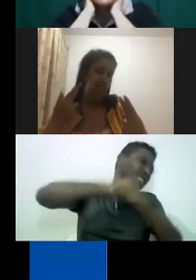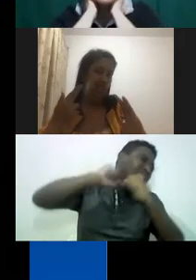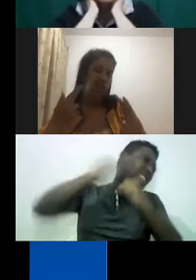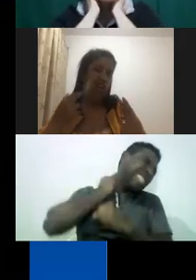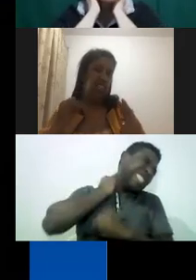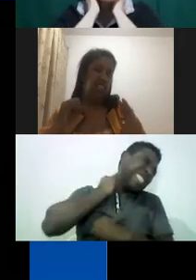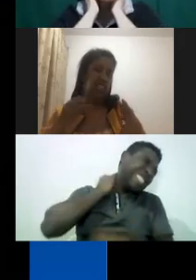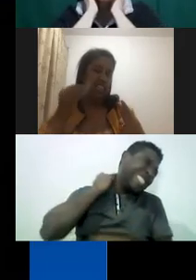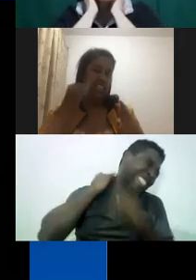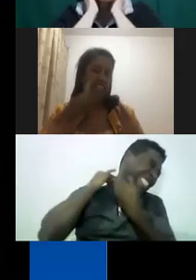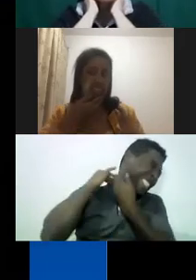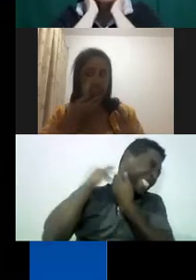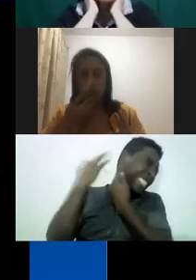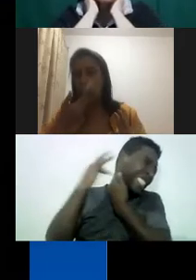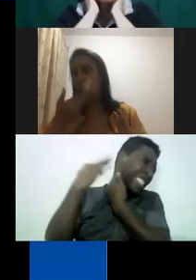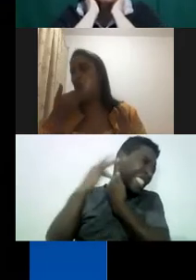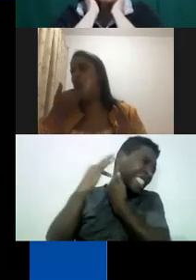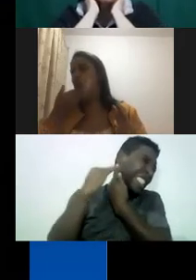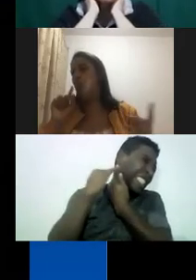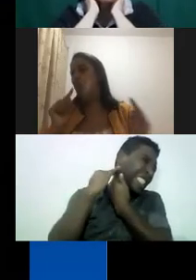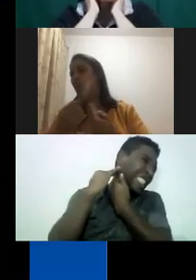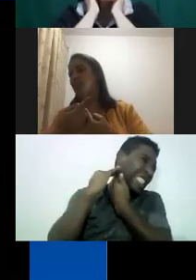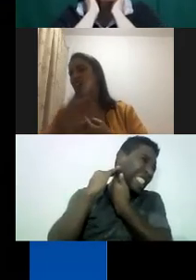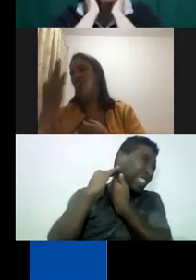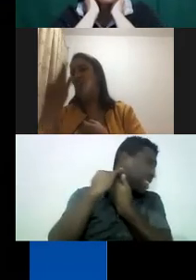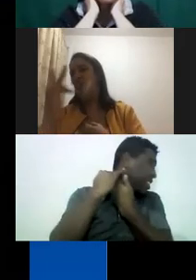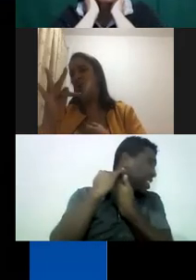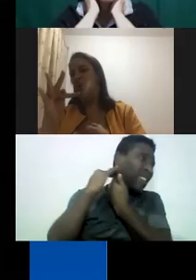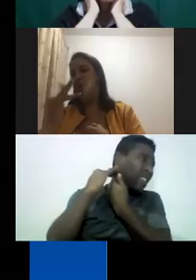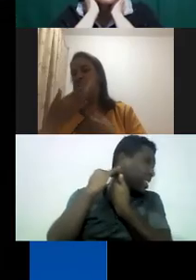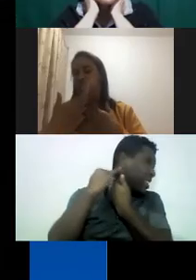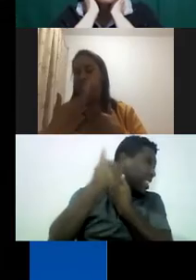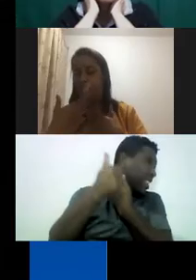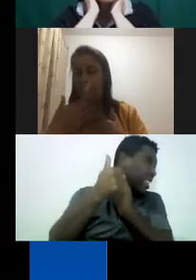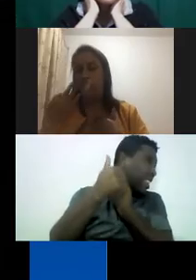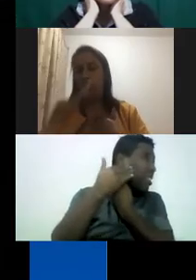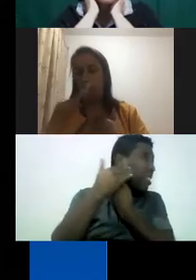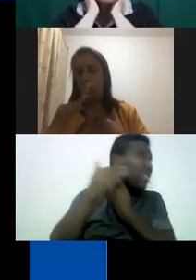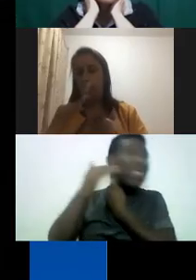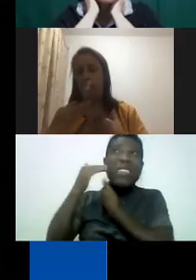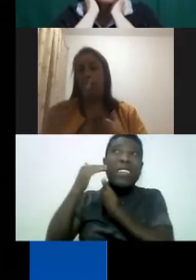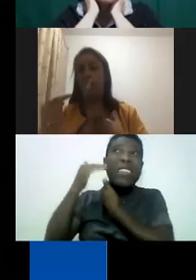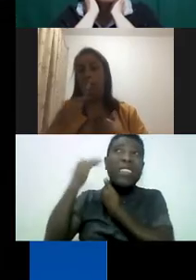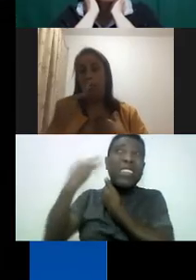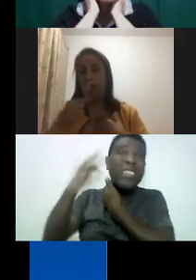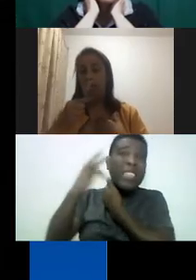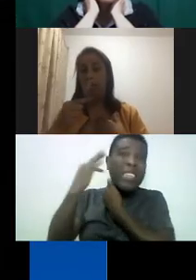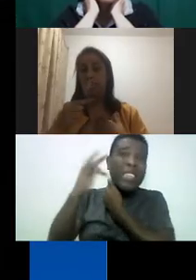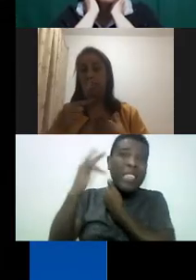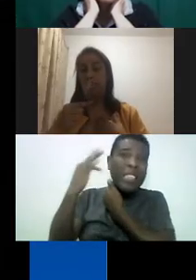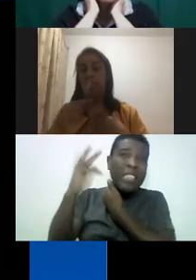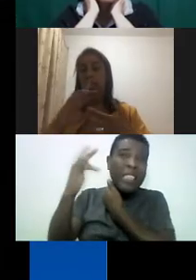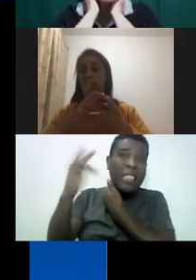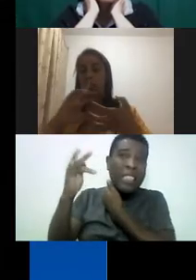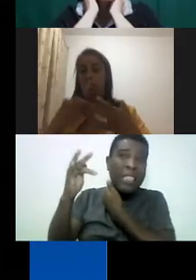quando vai rodar para o lado oposto, ela sente dor, quando ela vai inclinar para o lado oposto. Então, o elevador da escápula, frequentemente, é um